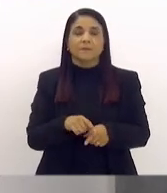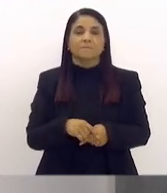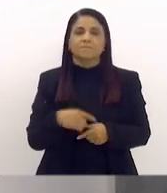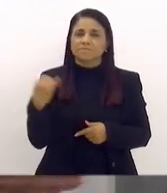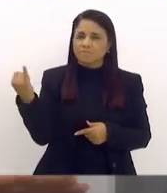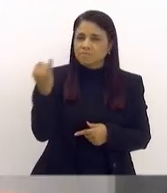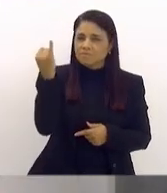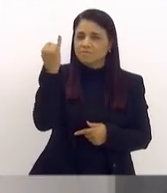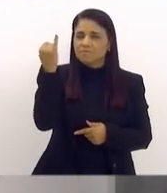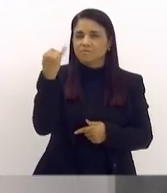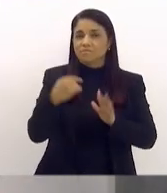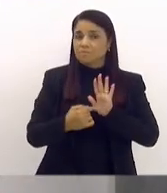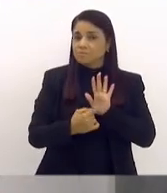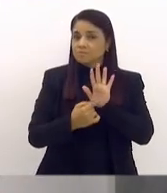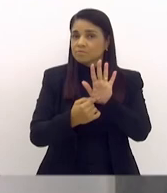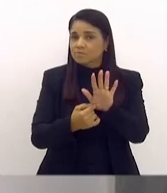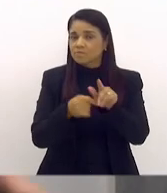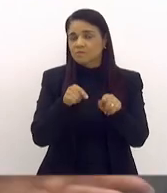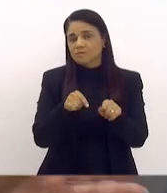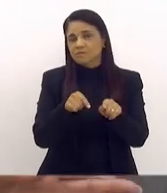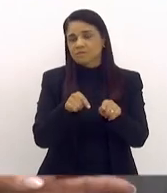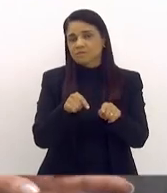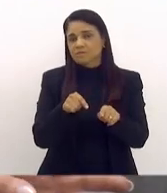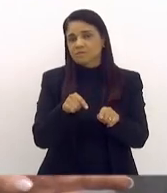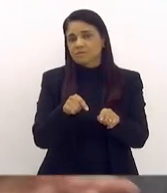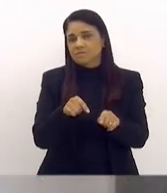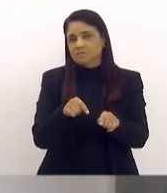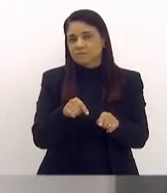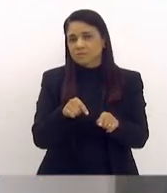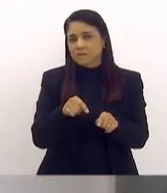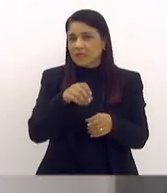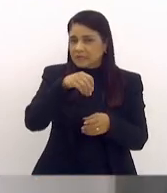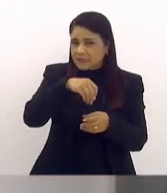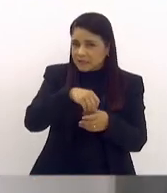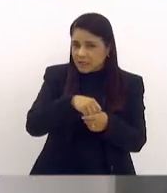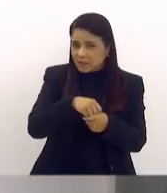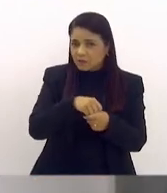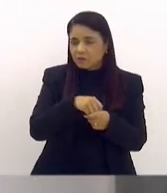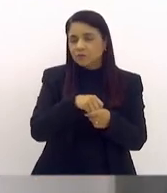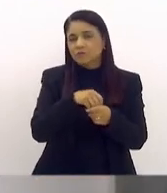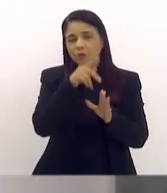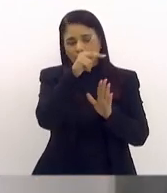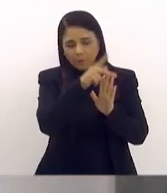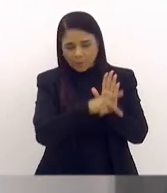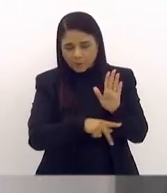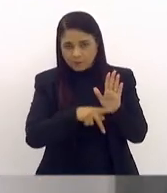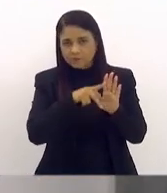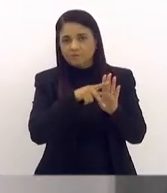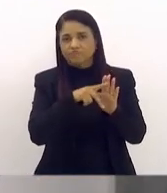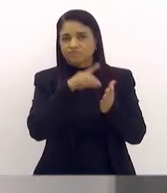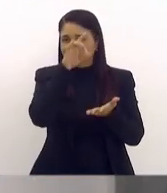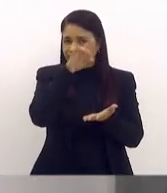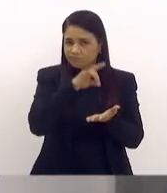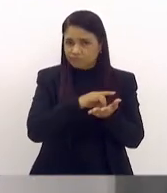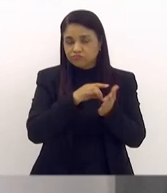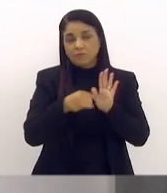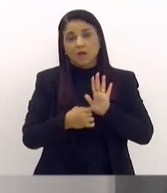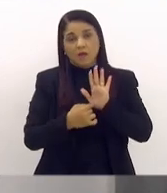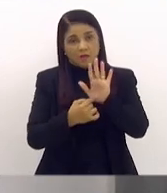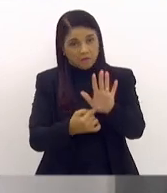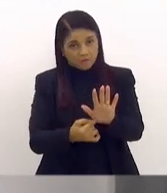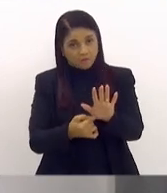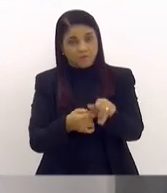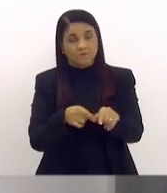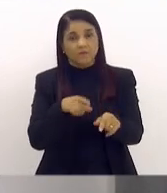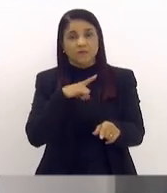importante destacar que ainda que dentro do projeto original que apresentei tem tem